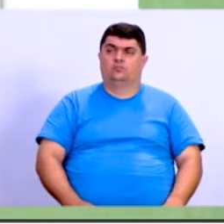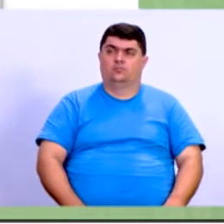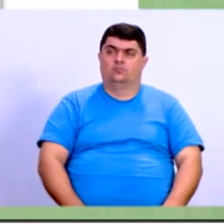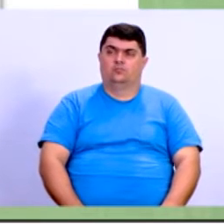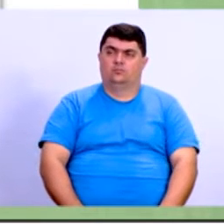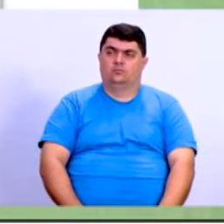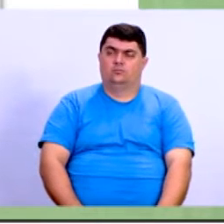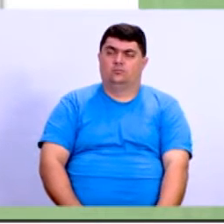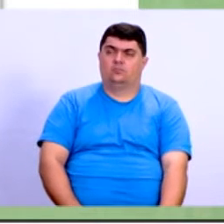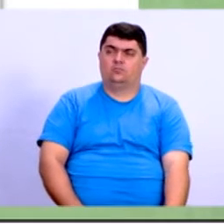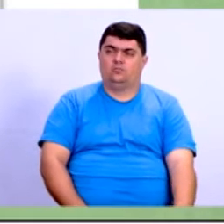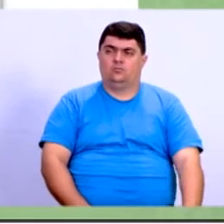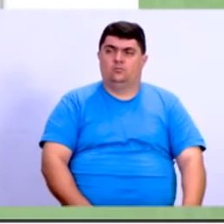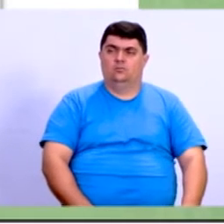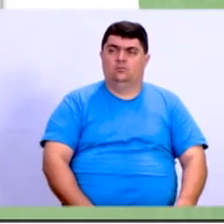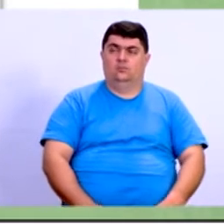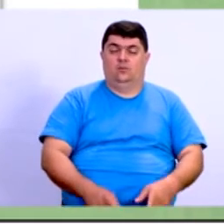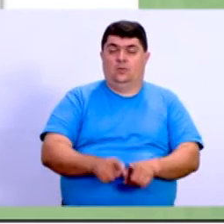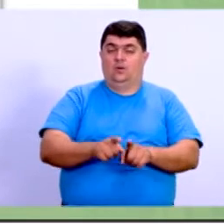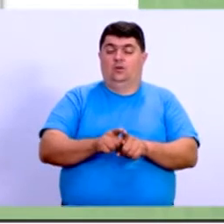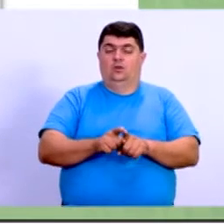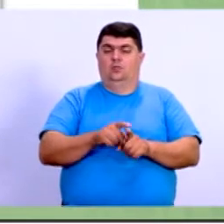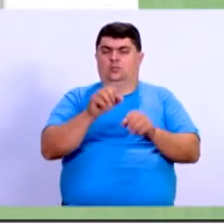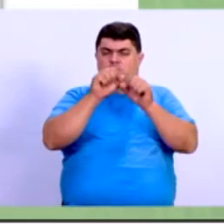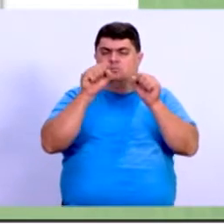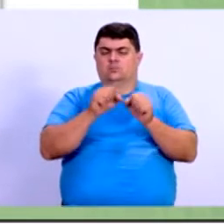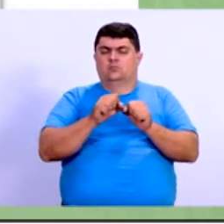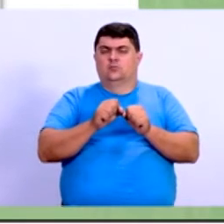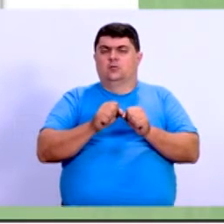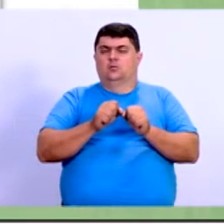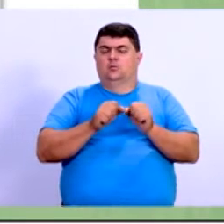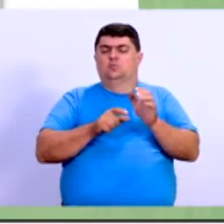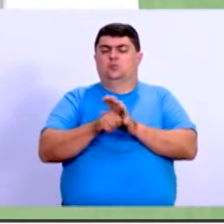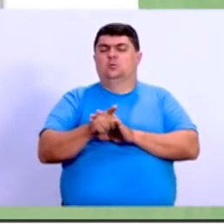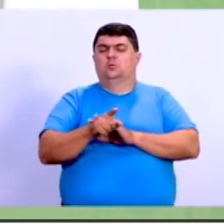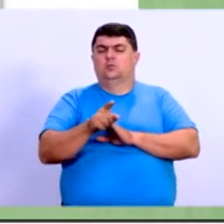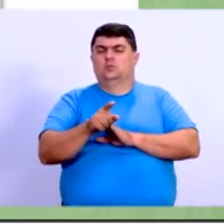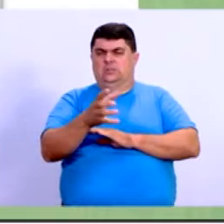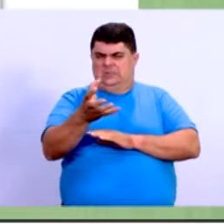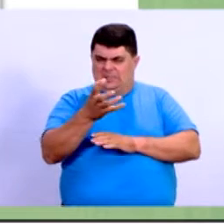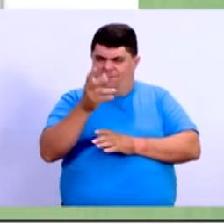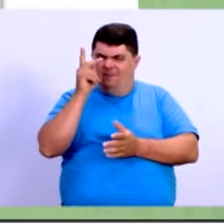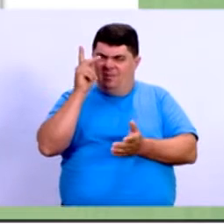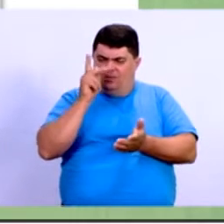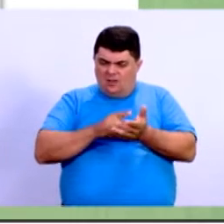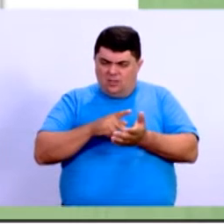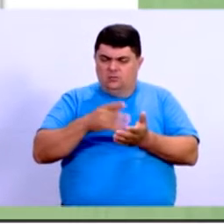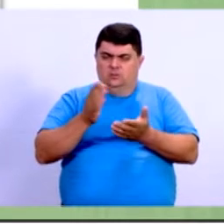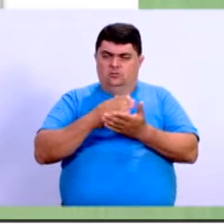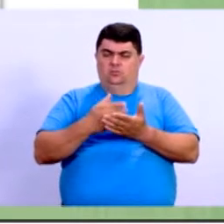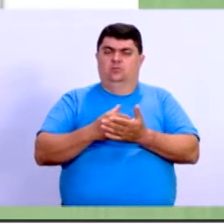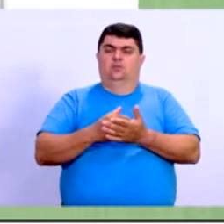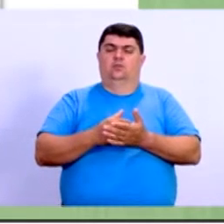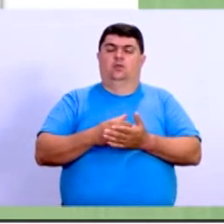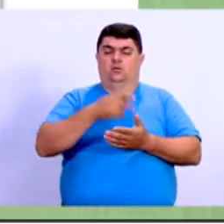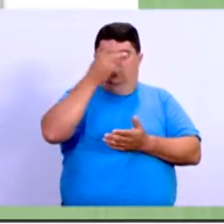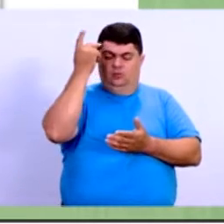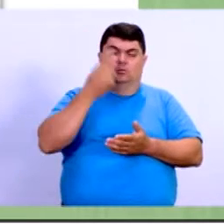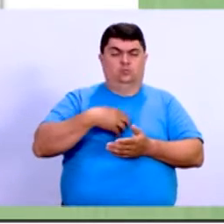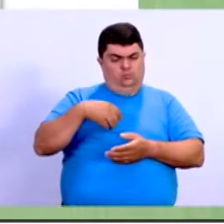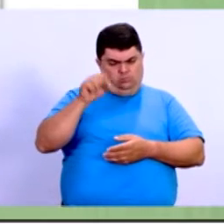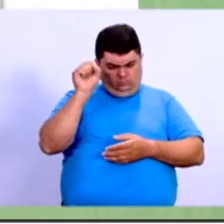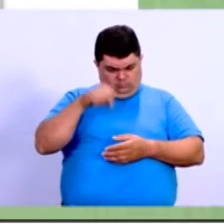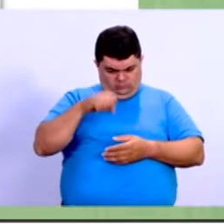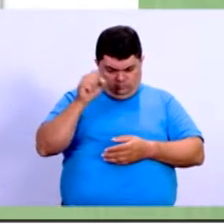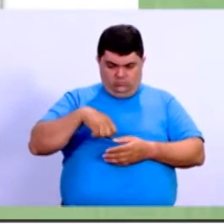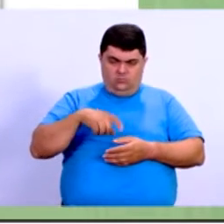mesmo tempo em que o sistema solicita uma confirmação de que realmente o usuário quer aquele livro. O usuário, então, confirma a